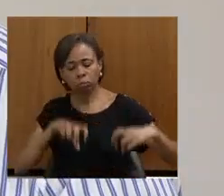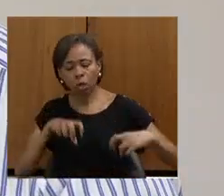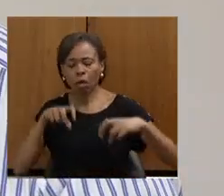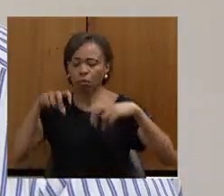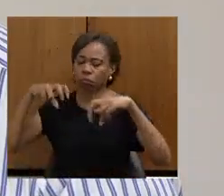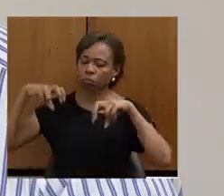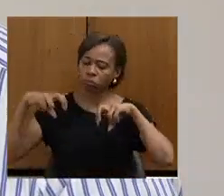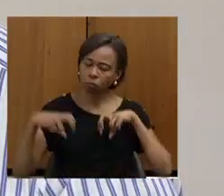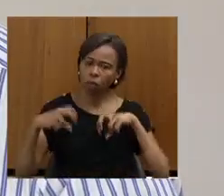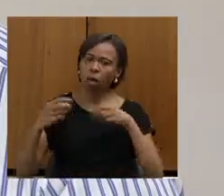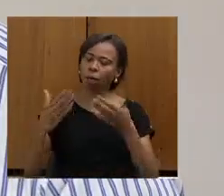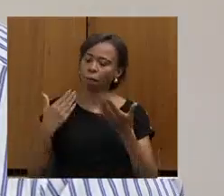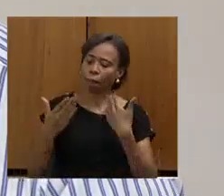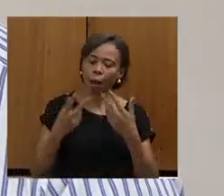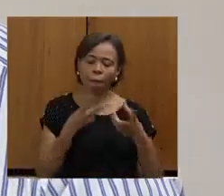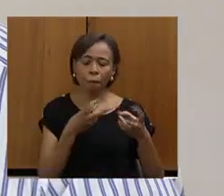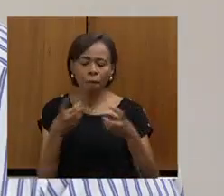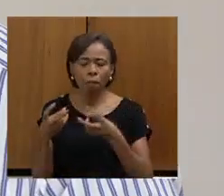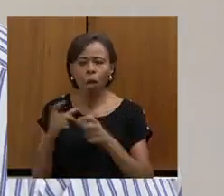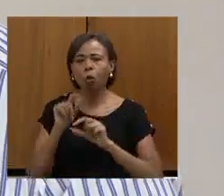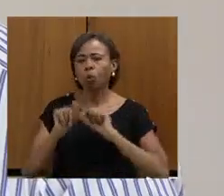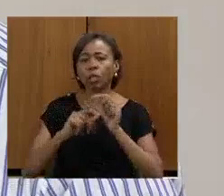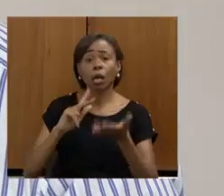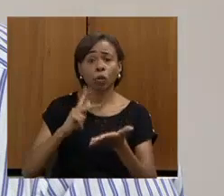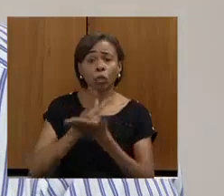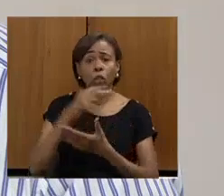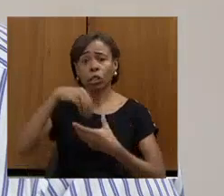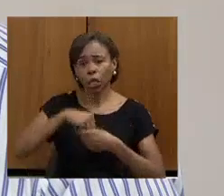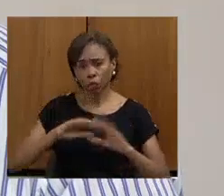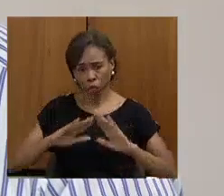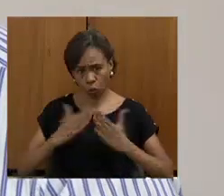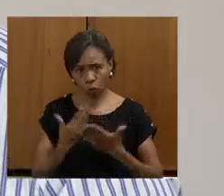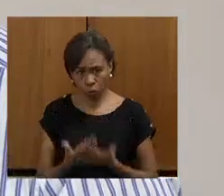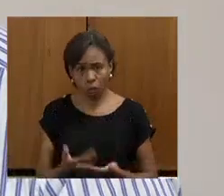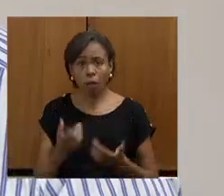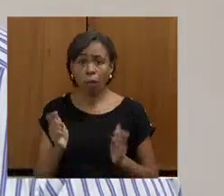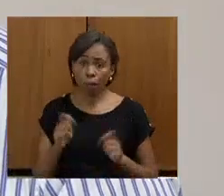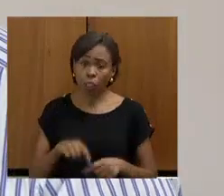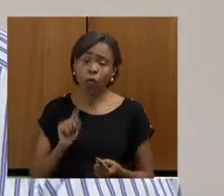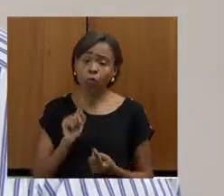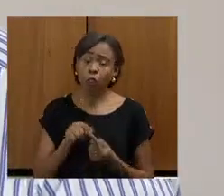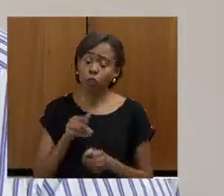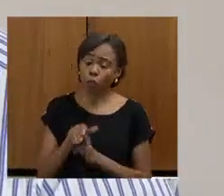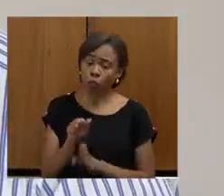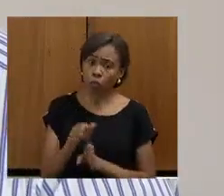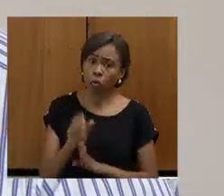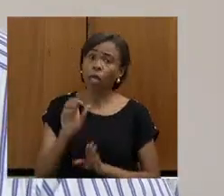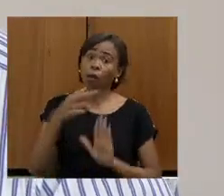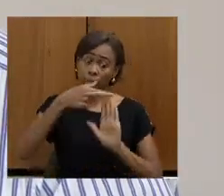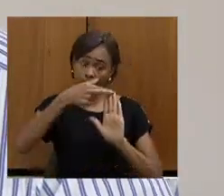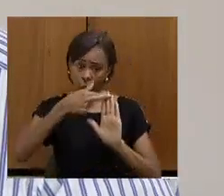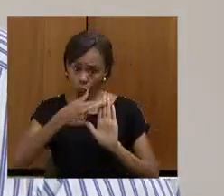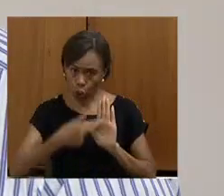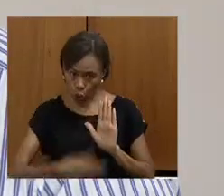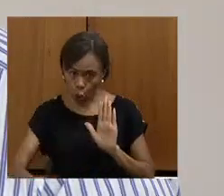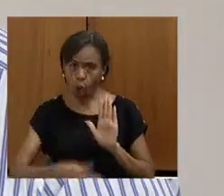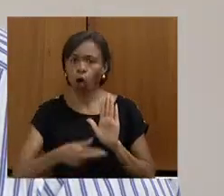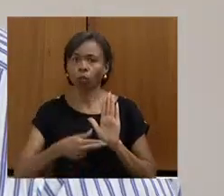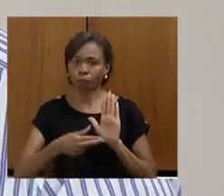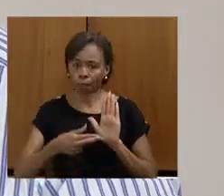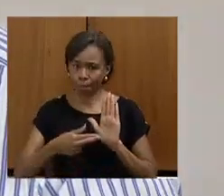o que realmente aconteceu dentro da escola e orientar e emitir um relatório para as